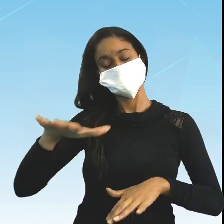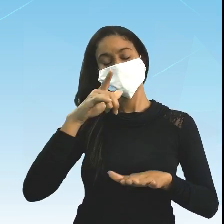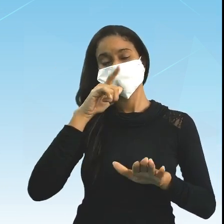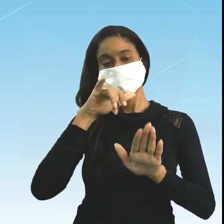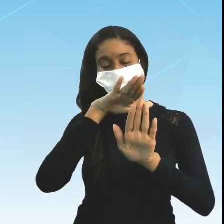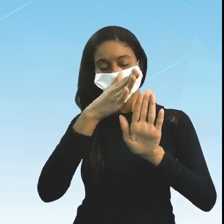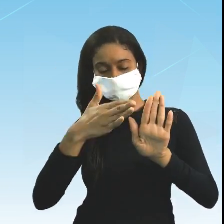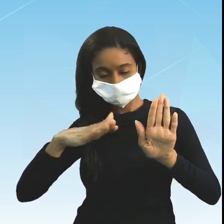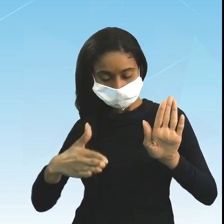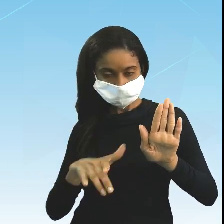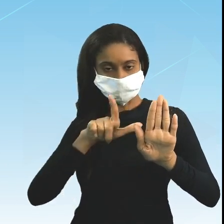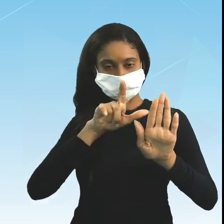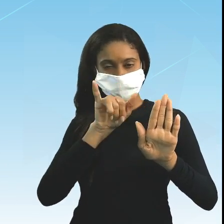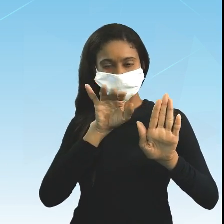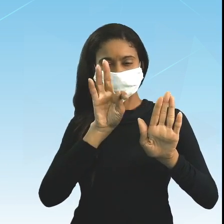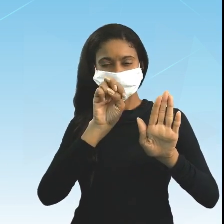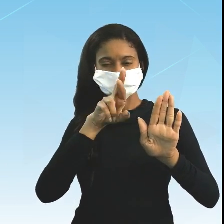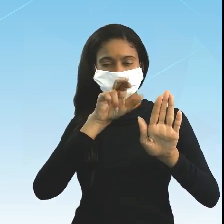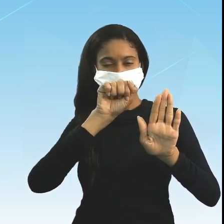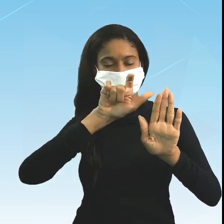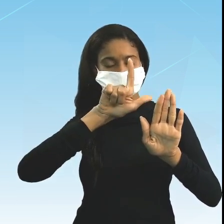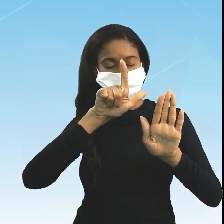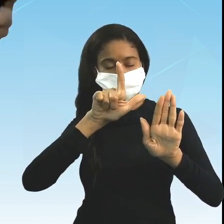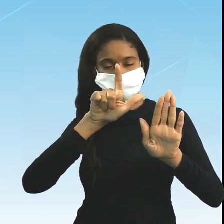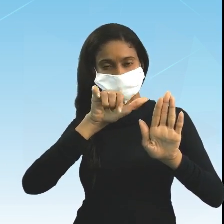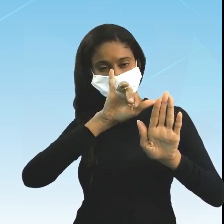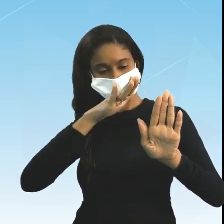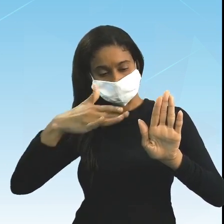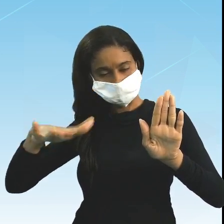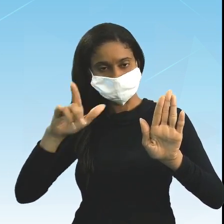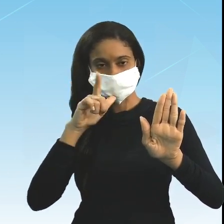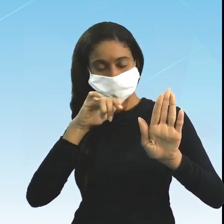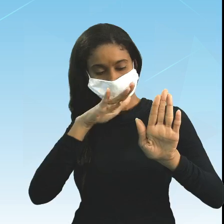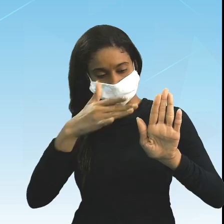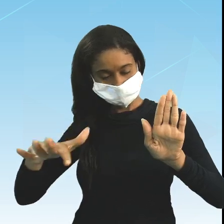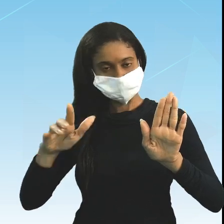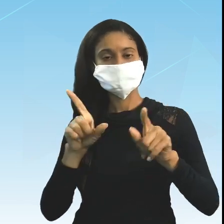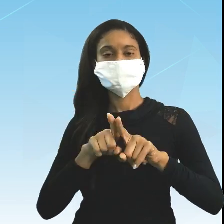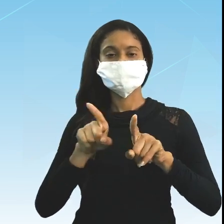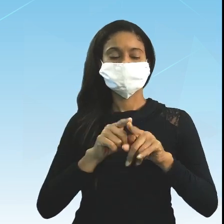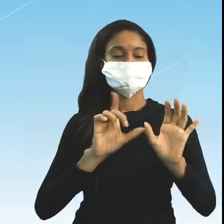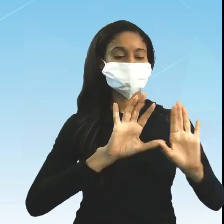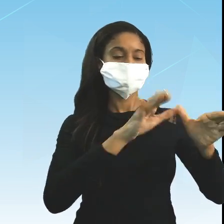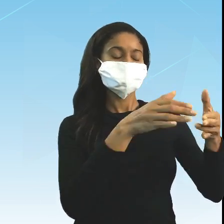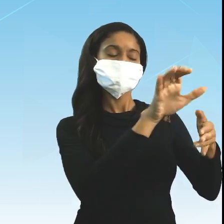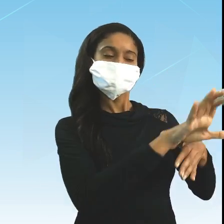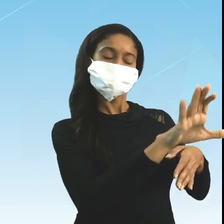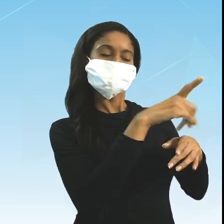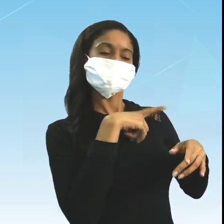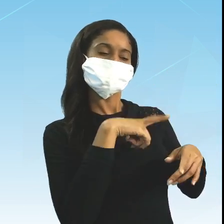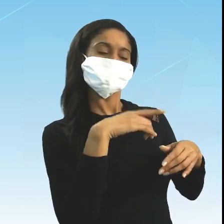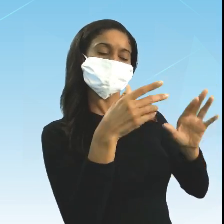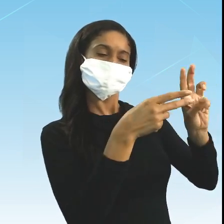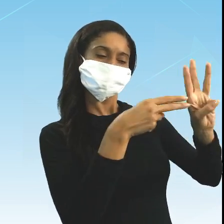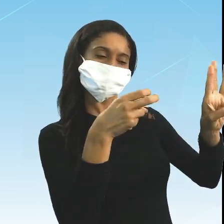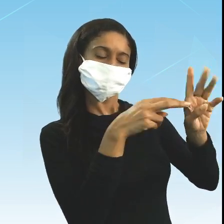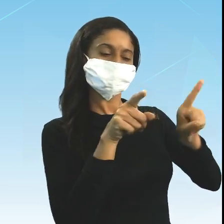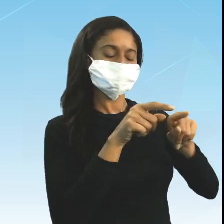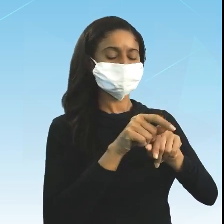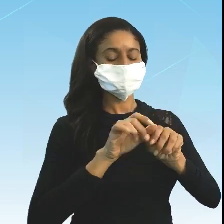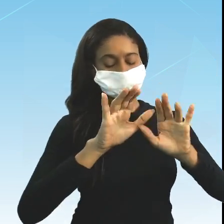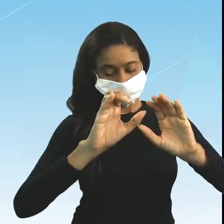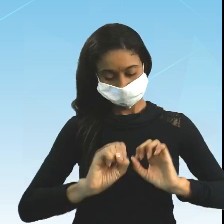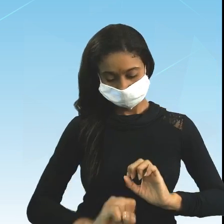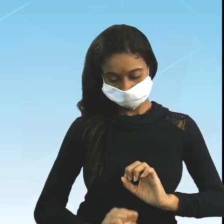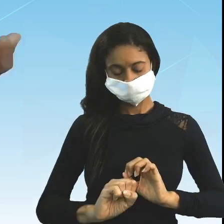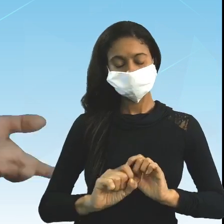litorânea, tal canto aqui no norte tinha tantas tribos indígenas, tal ali embaixo no sul, no sudeste, tinha outras